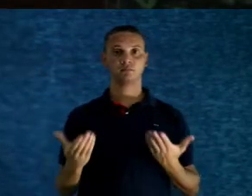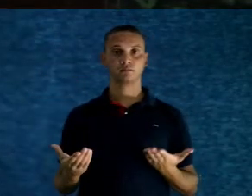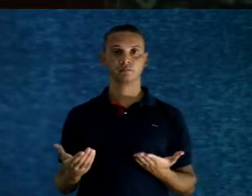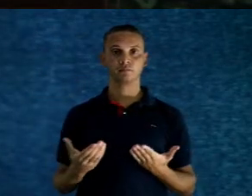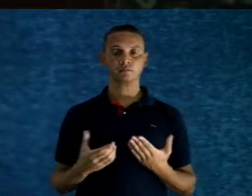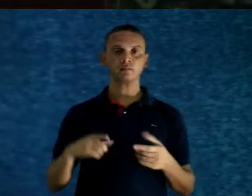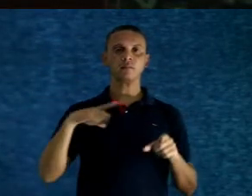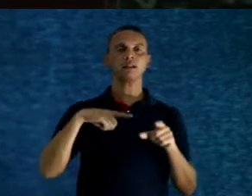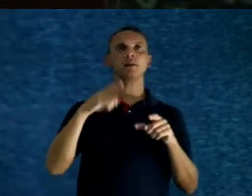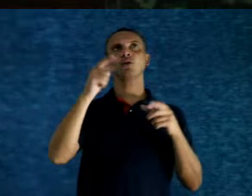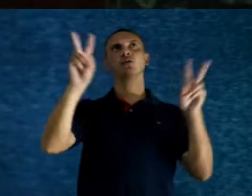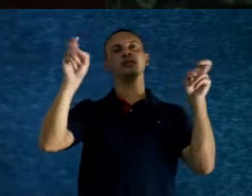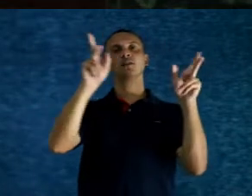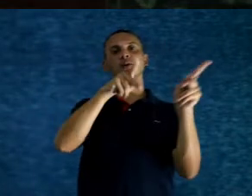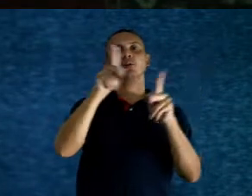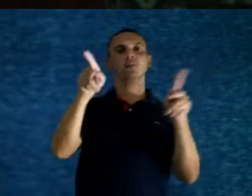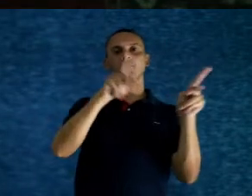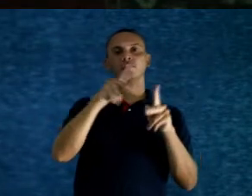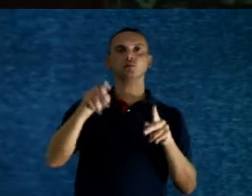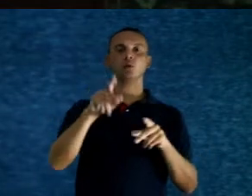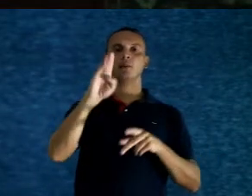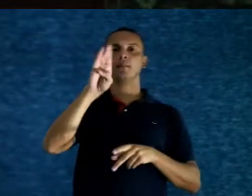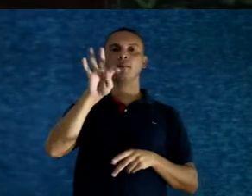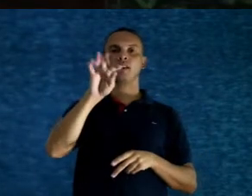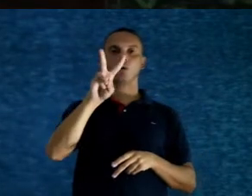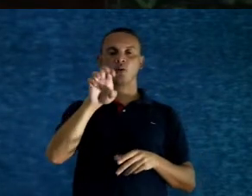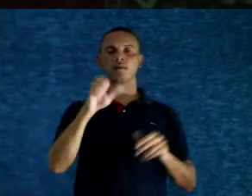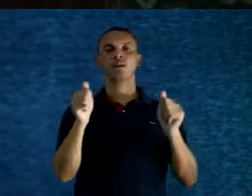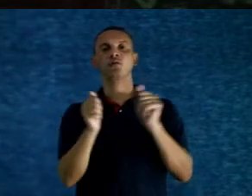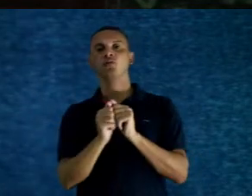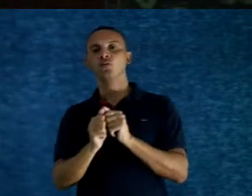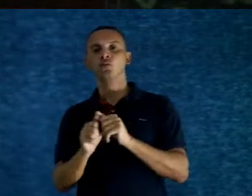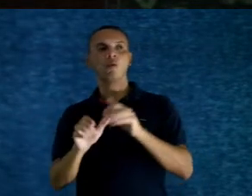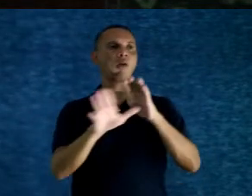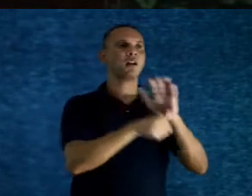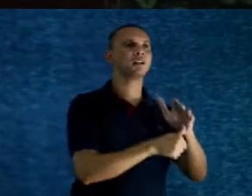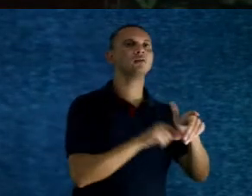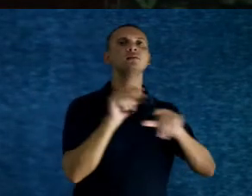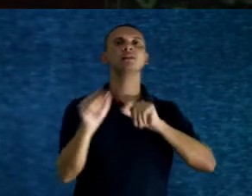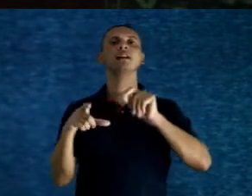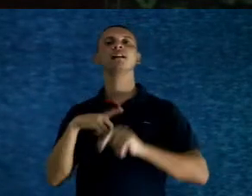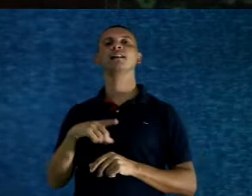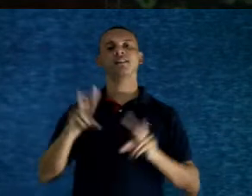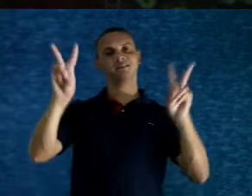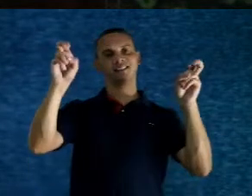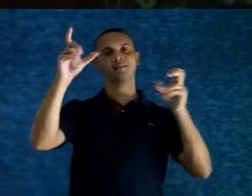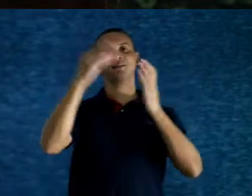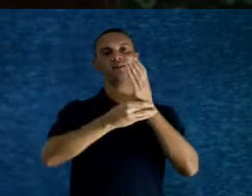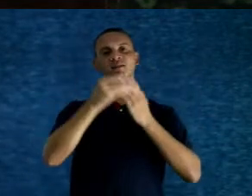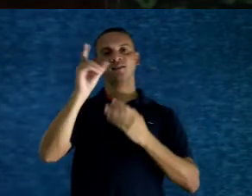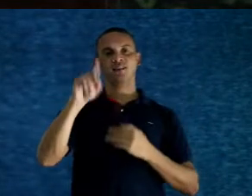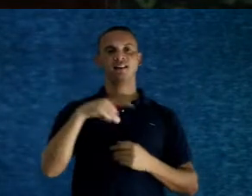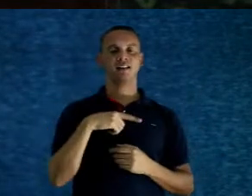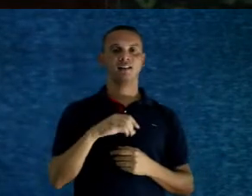Vilaça, O Professor Beethoven e o Ladrão, que é uma reunião de crônicas saborosíssimas da autoria de Edmilson Caminha,